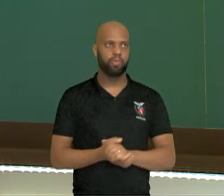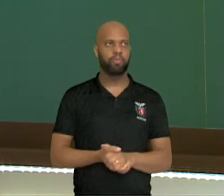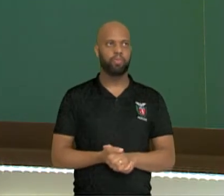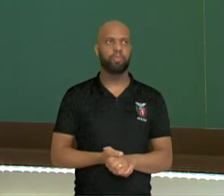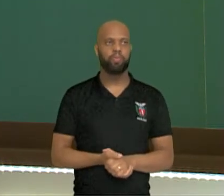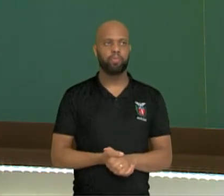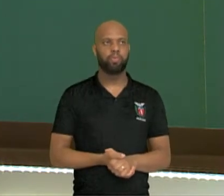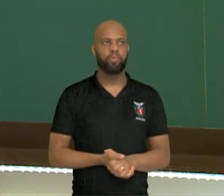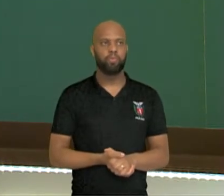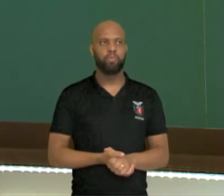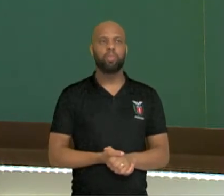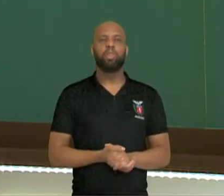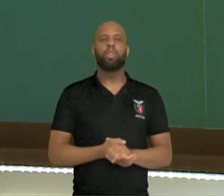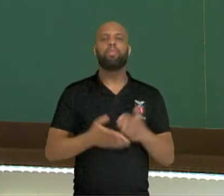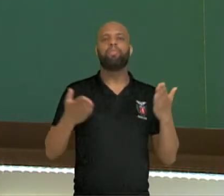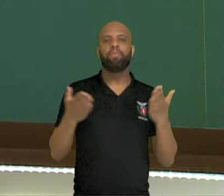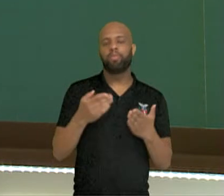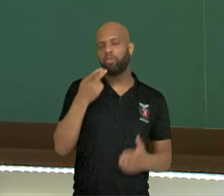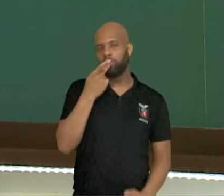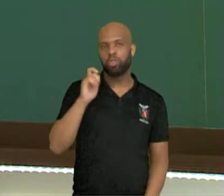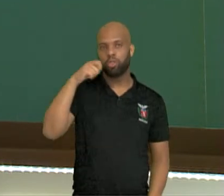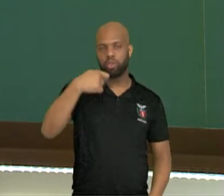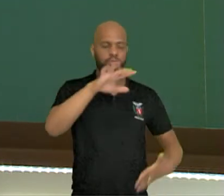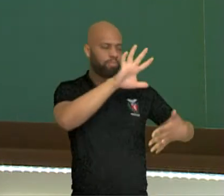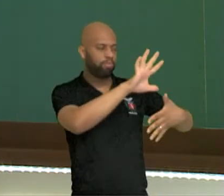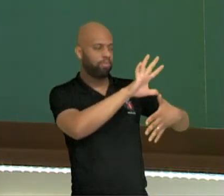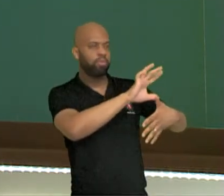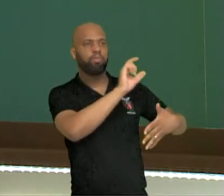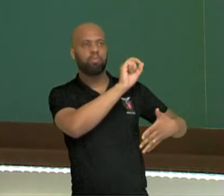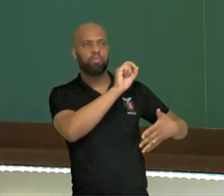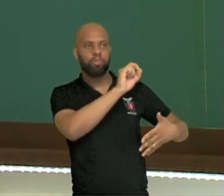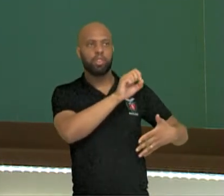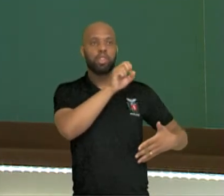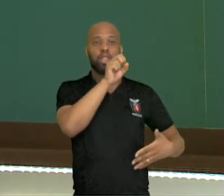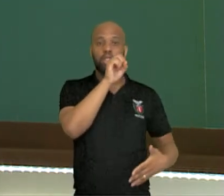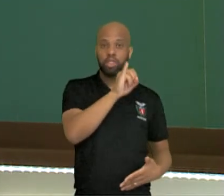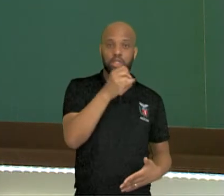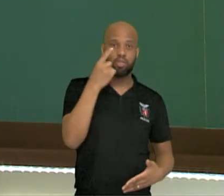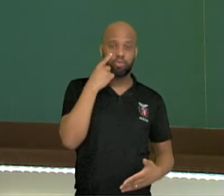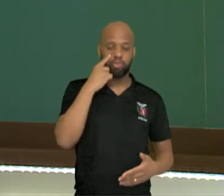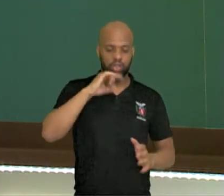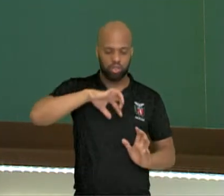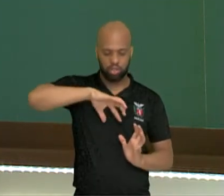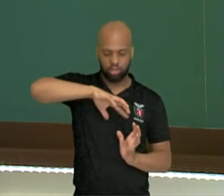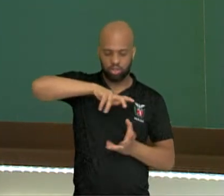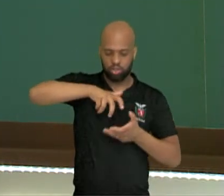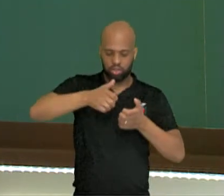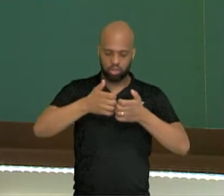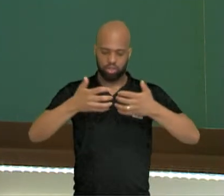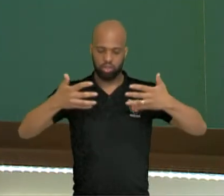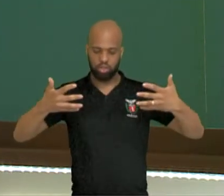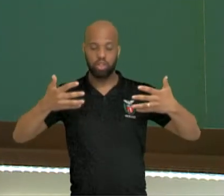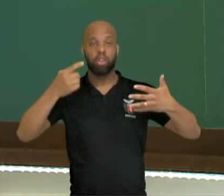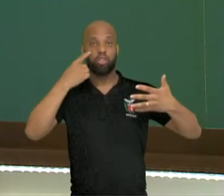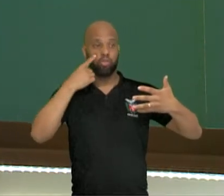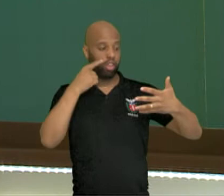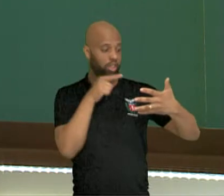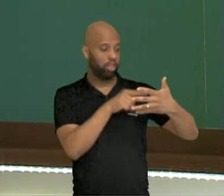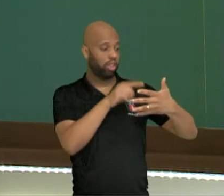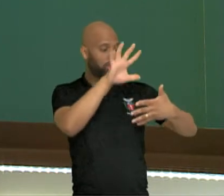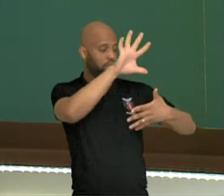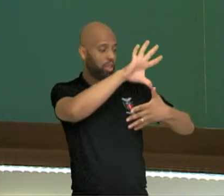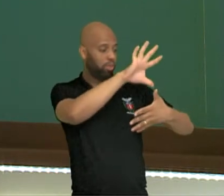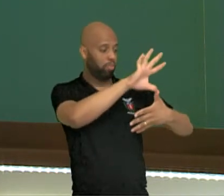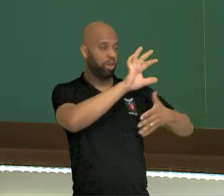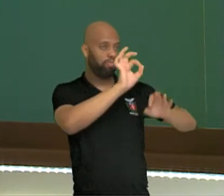a pergunta. E aí falamos da América, do continente americano. Se pegarmos o planisfério, vamos ter na distribuição dos